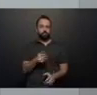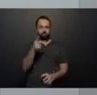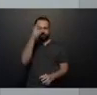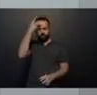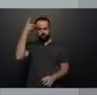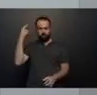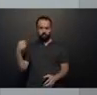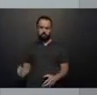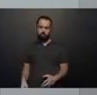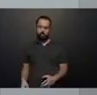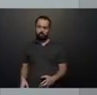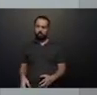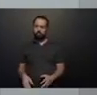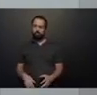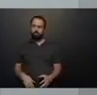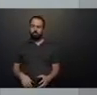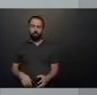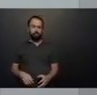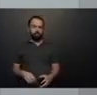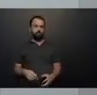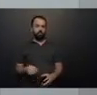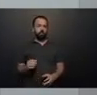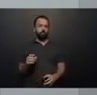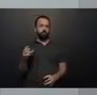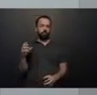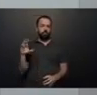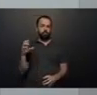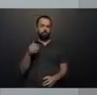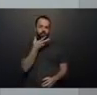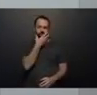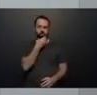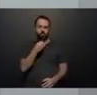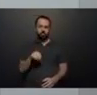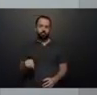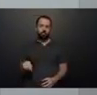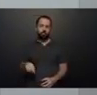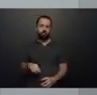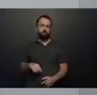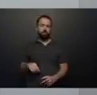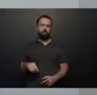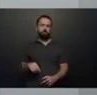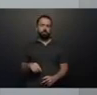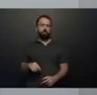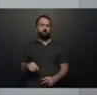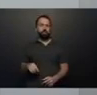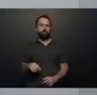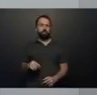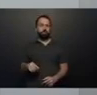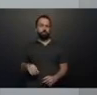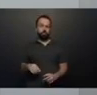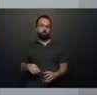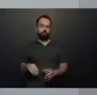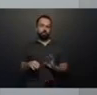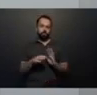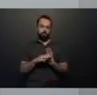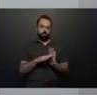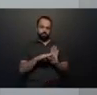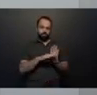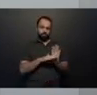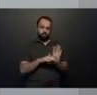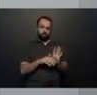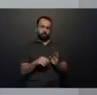científica, os cientistas têm um método de trabalho que lhe é próprio, mas que segue várias